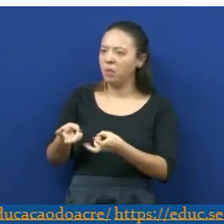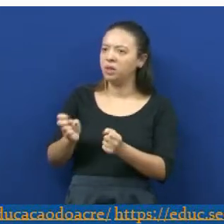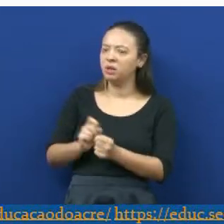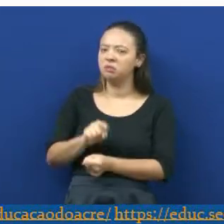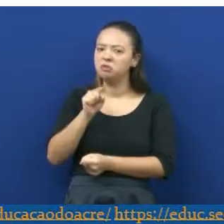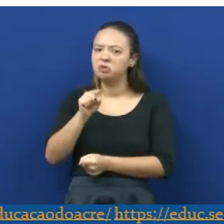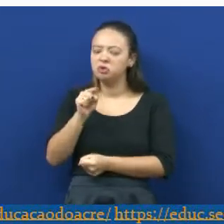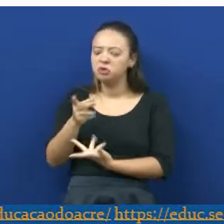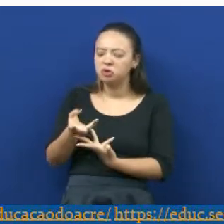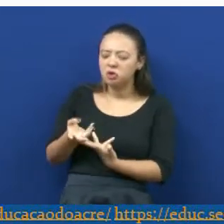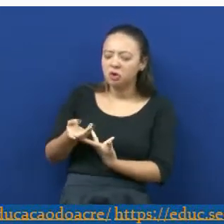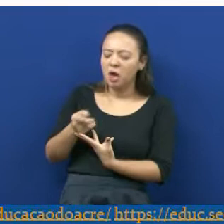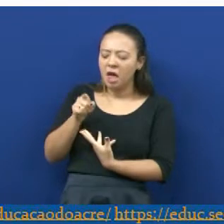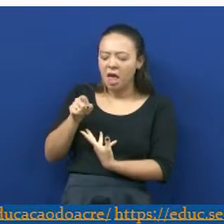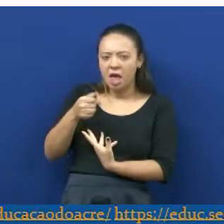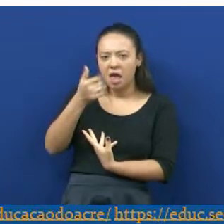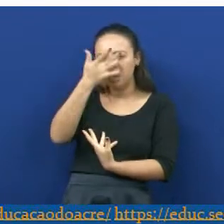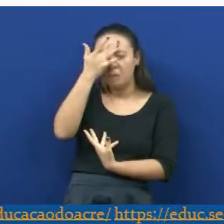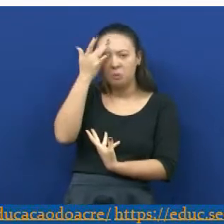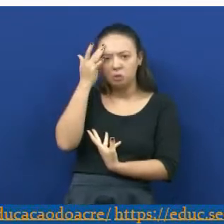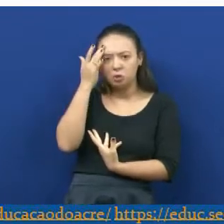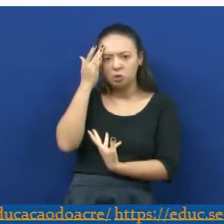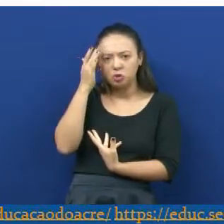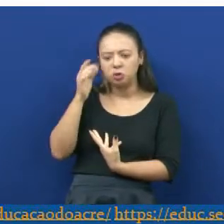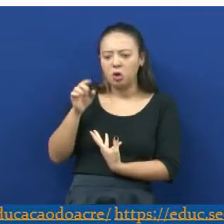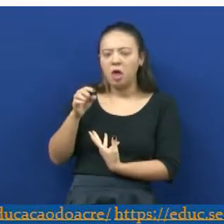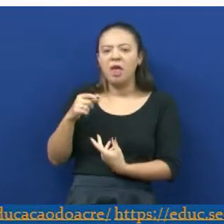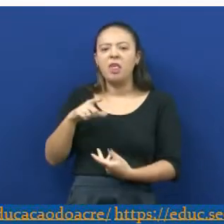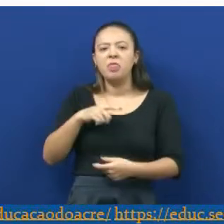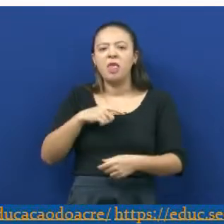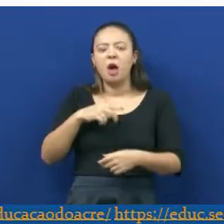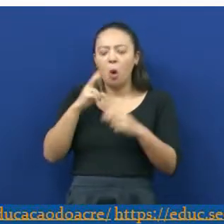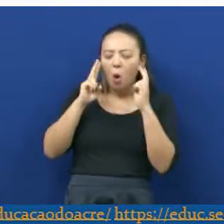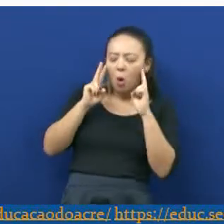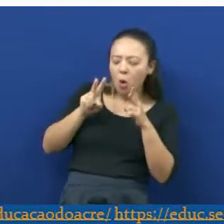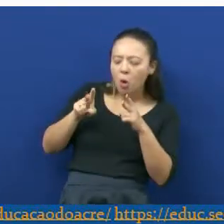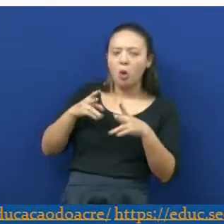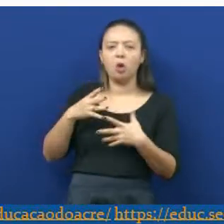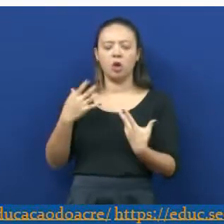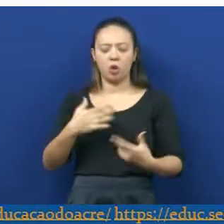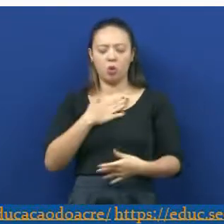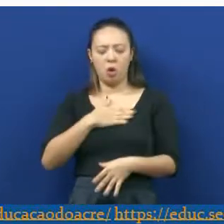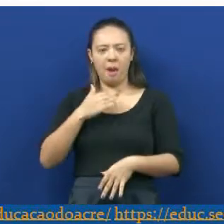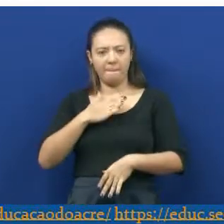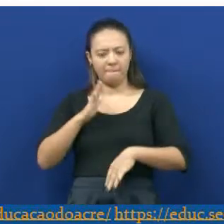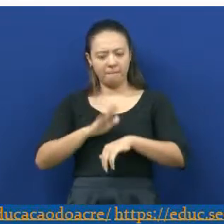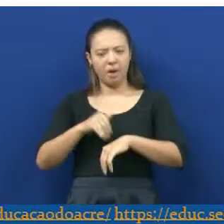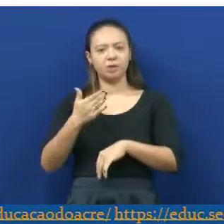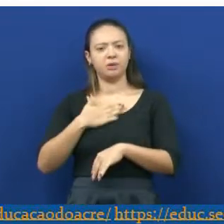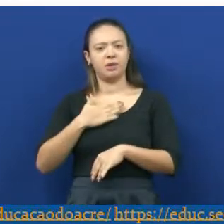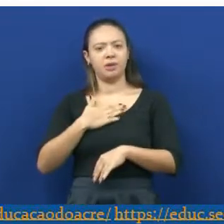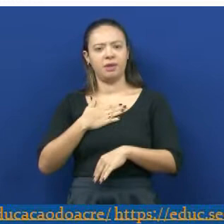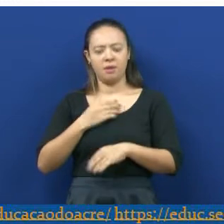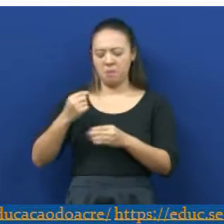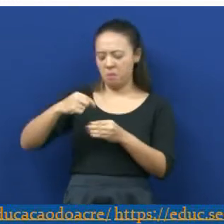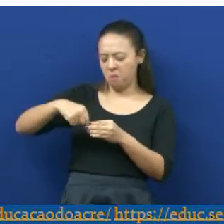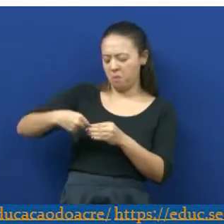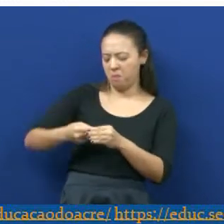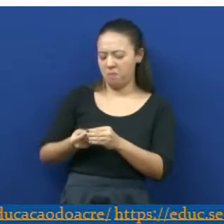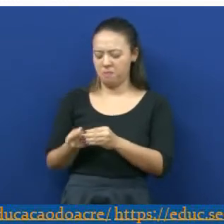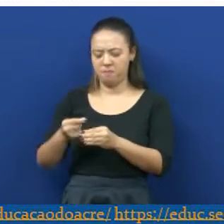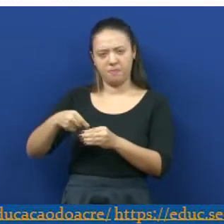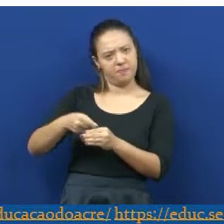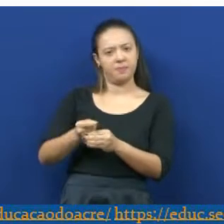esta distinta costureira só se importa comigo? Eu é que vou aqui entre os dedos dela, unidinha a eles, furando abaixo e